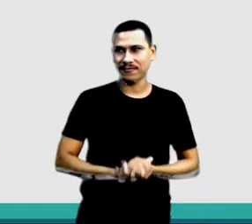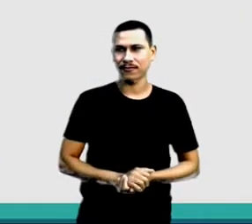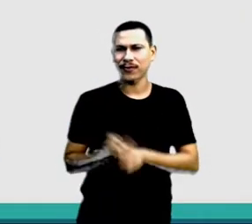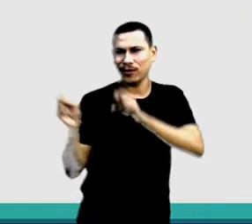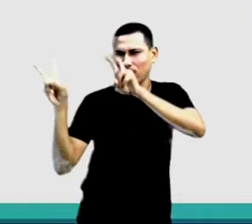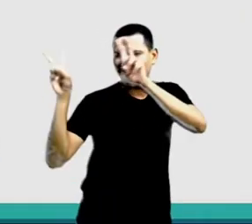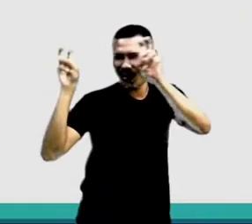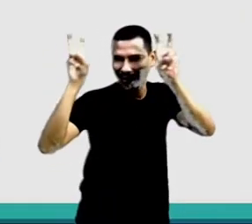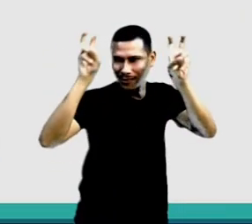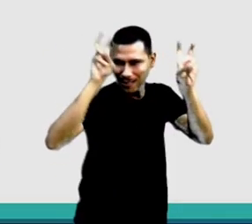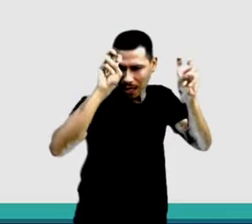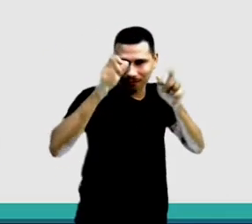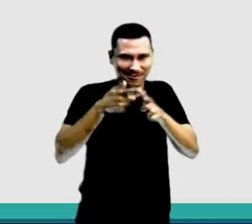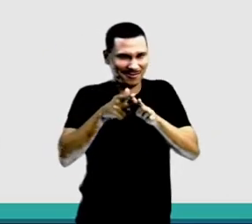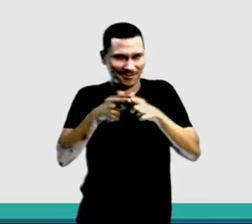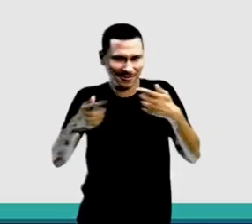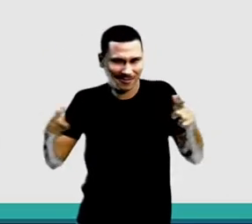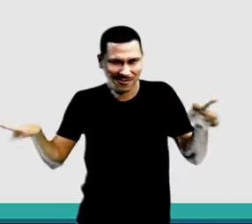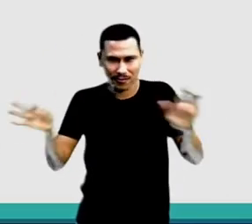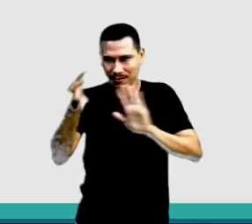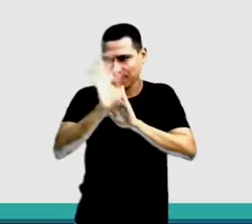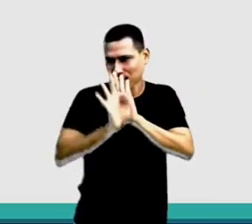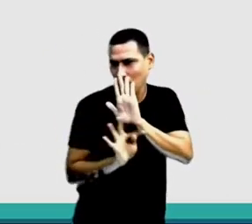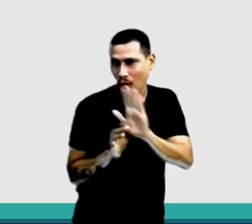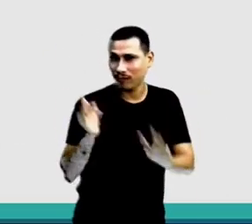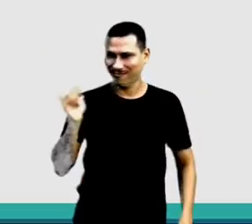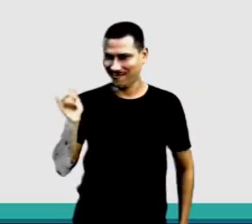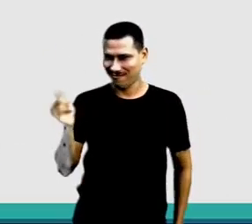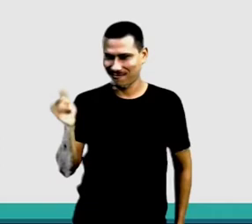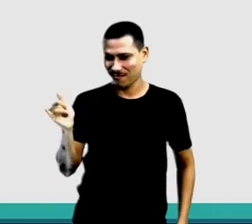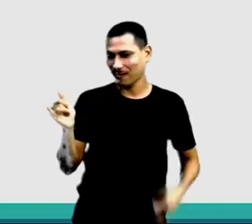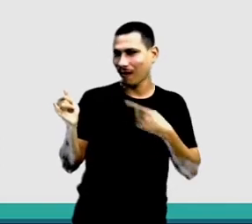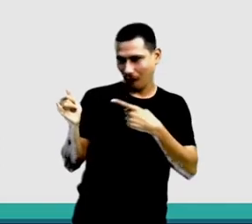tema será gênero textual fábula.